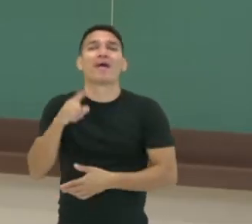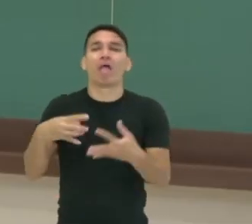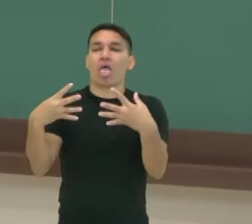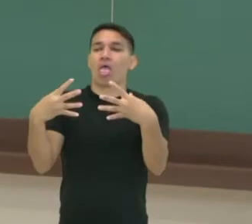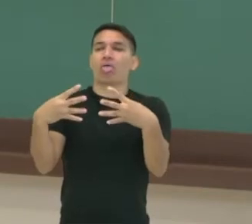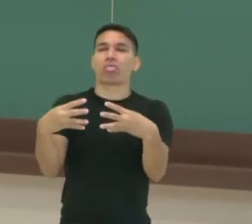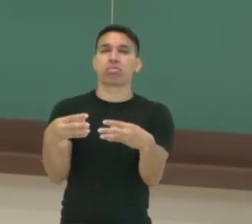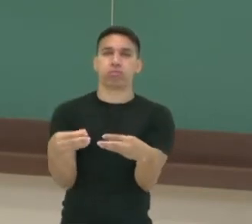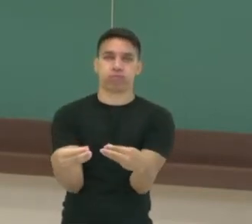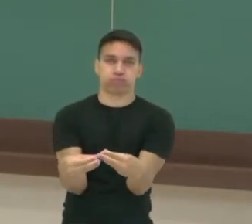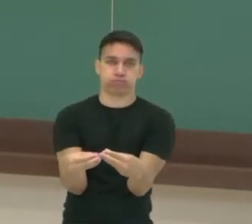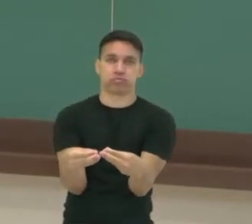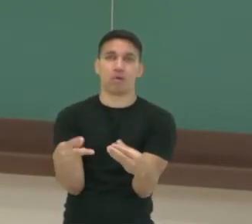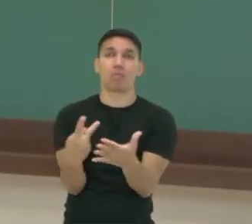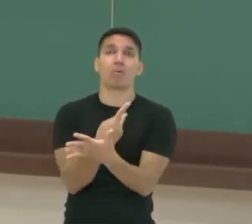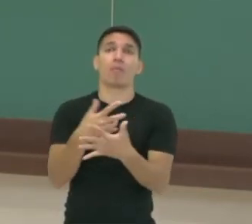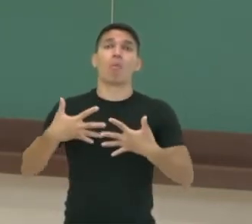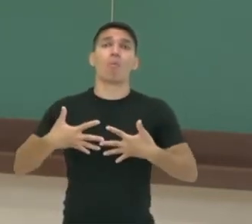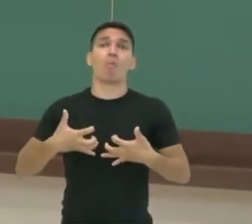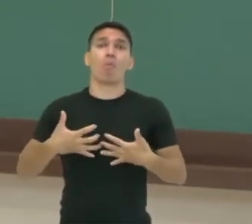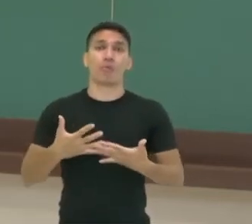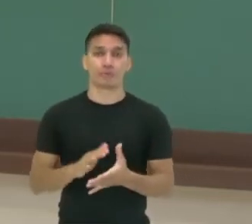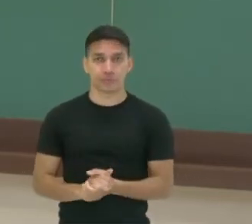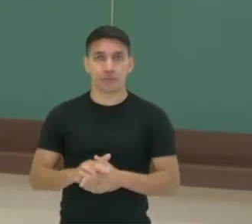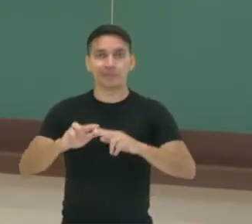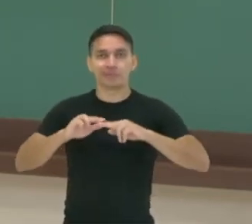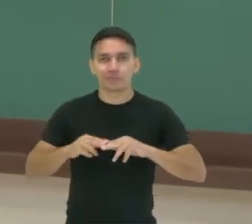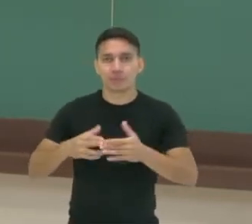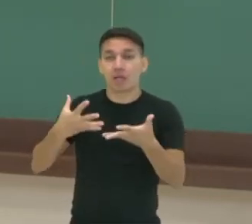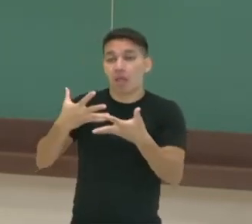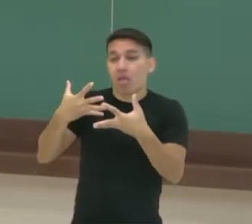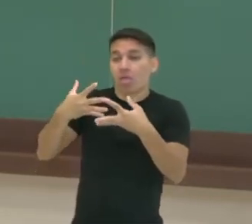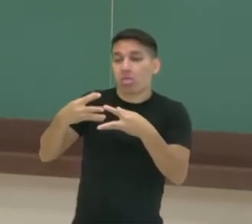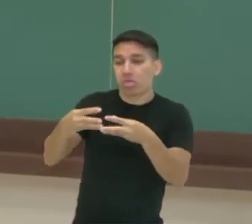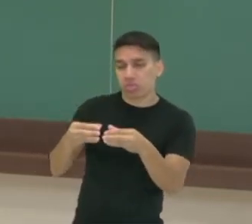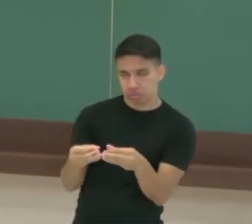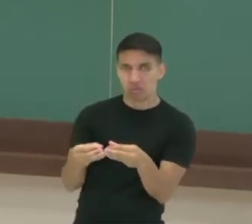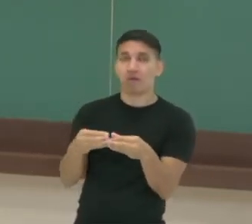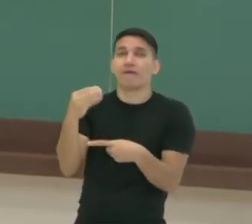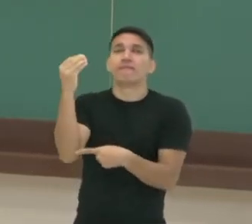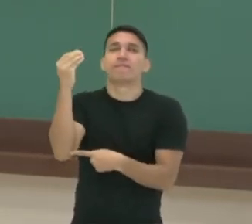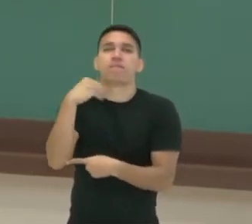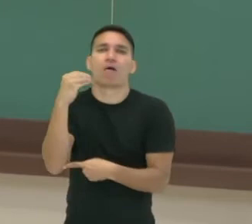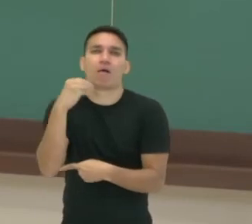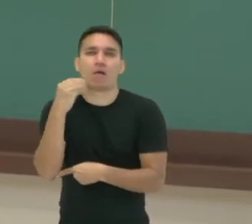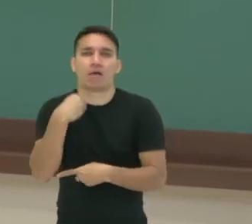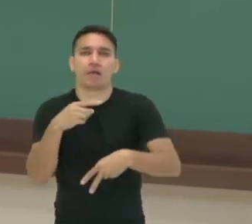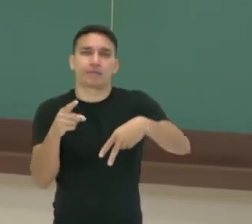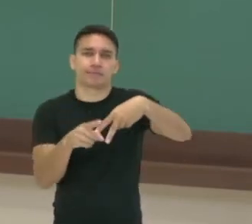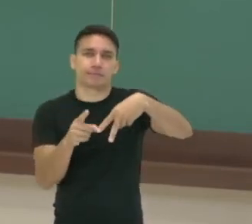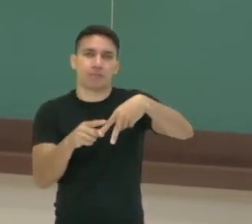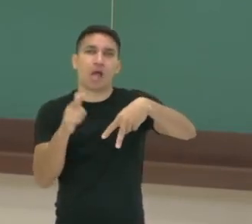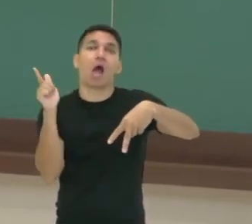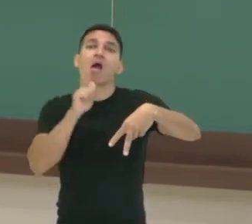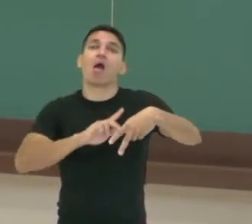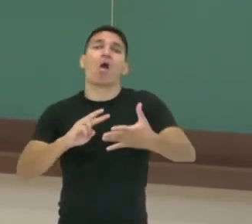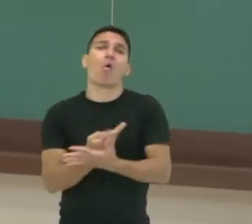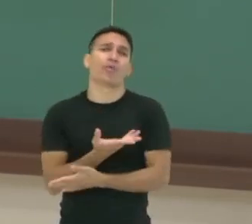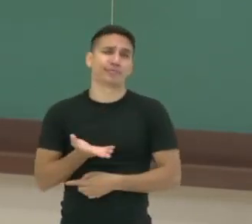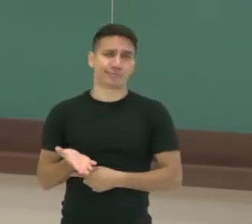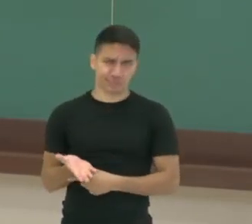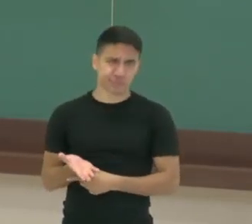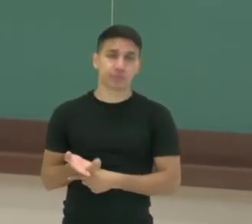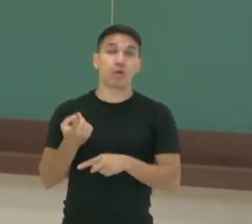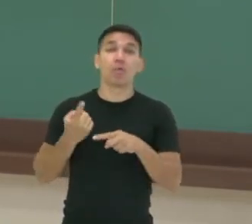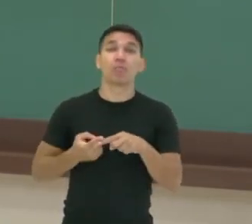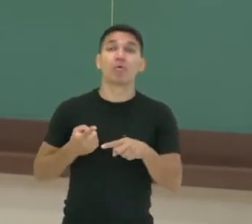redução do volume muscular. Então, é a perda de volume e do enfraquecimento devido à diminuição do